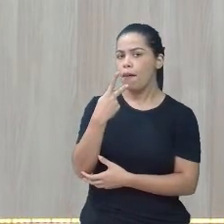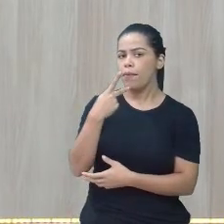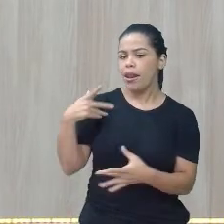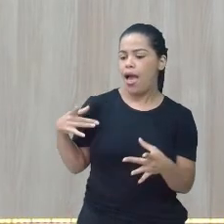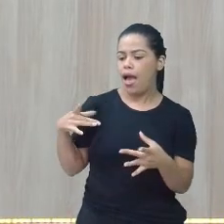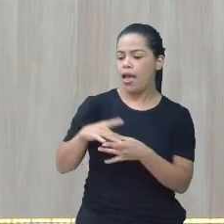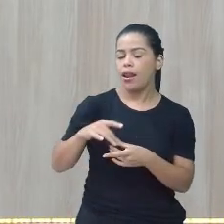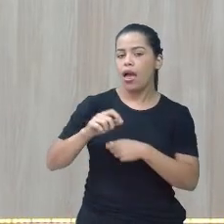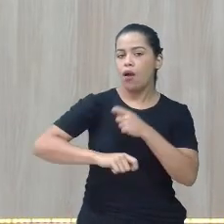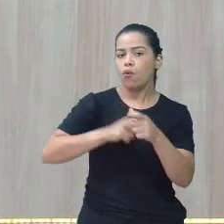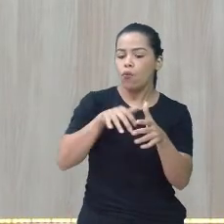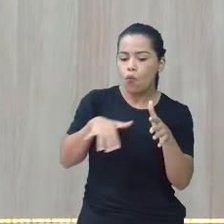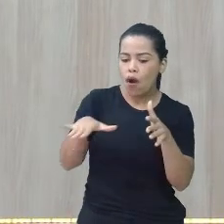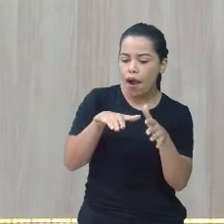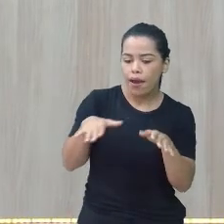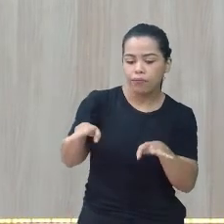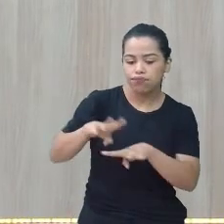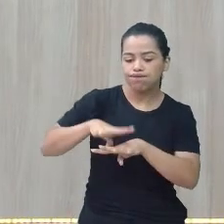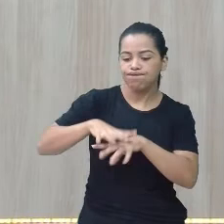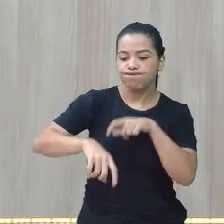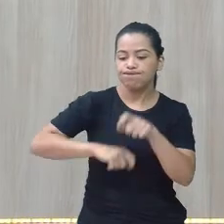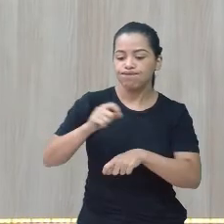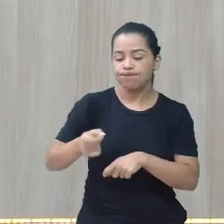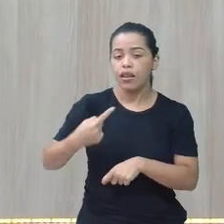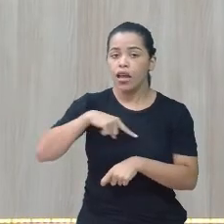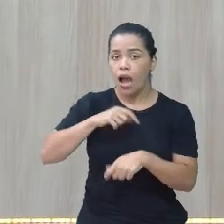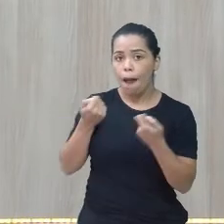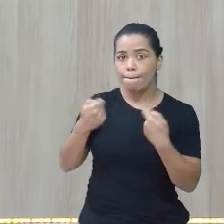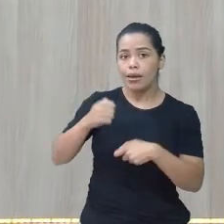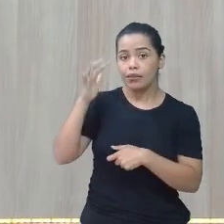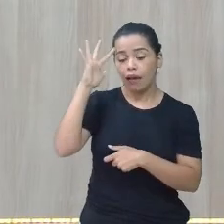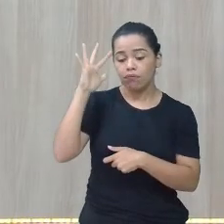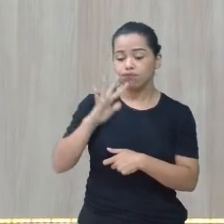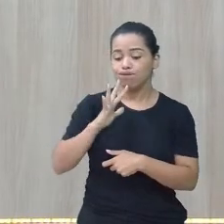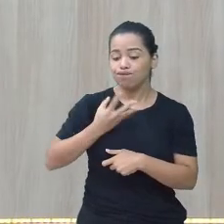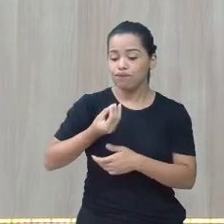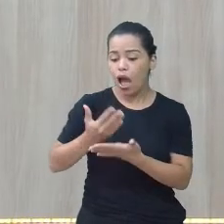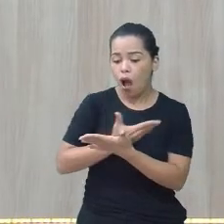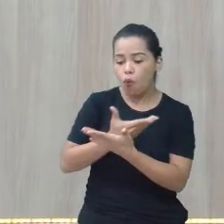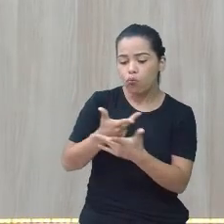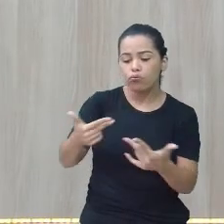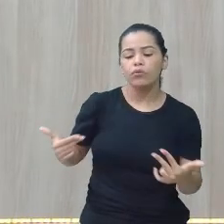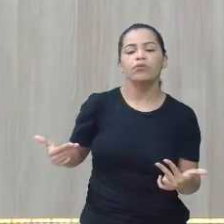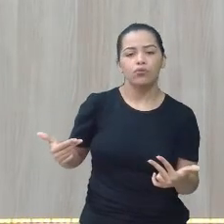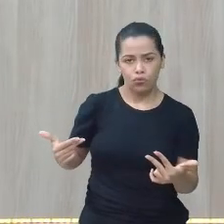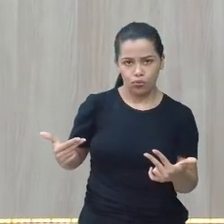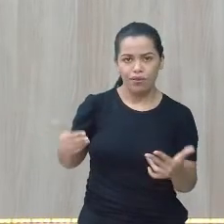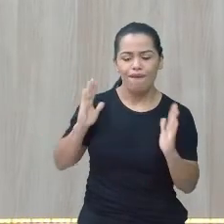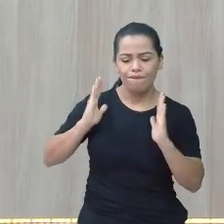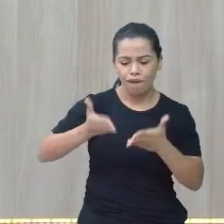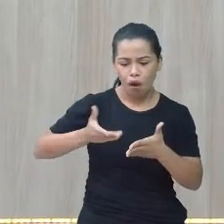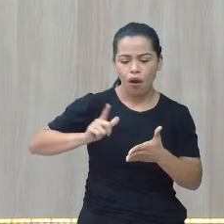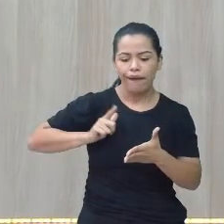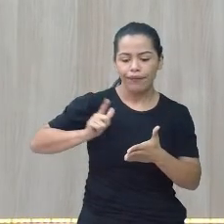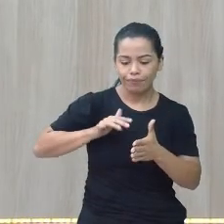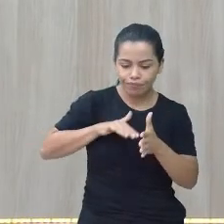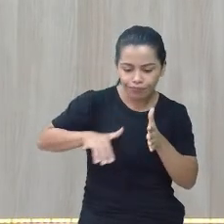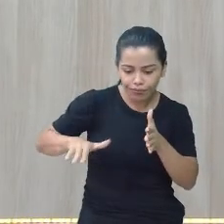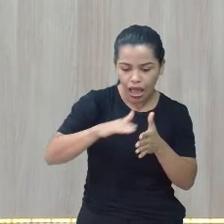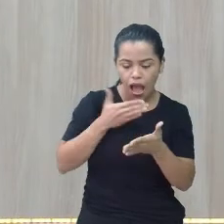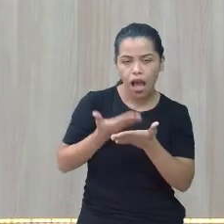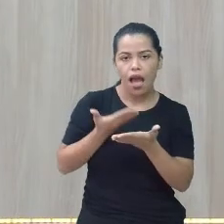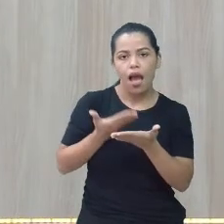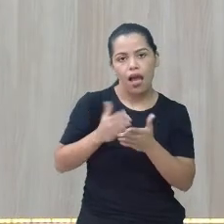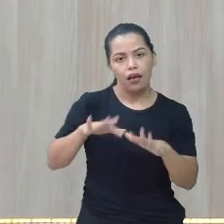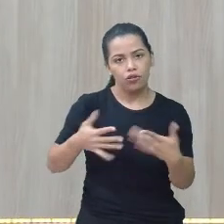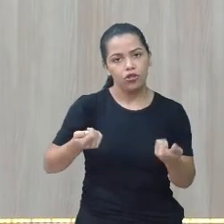ligada a uma área da matemática onde a gente vai ter que compreender alguns fenômenos que são bem específicos para essa área de estudo, né? Ou